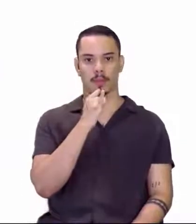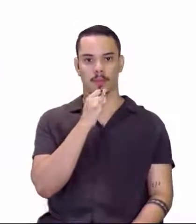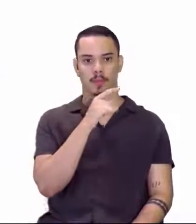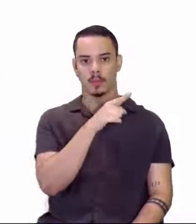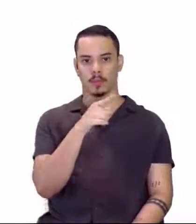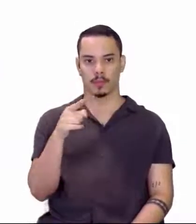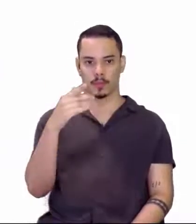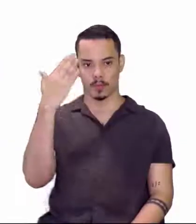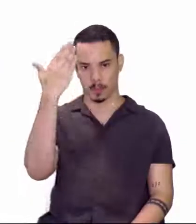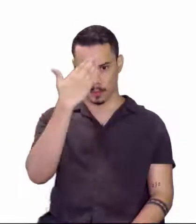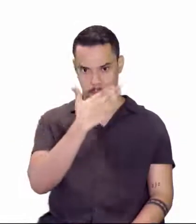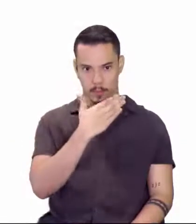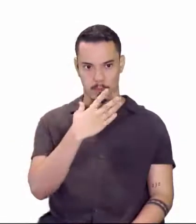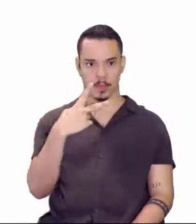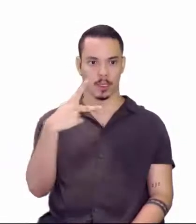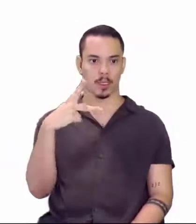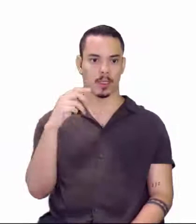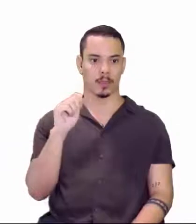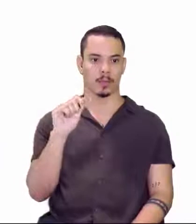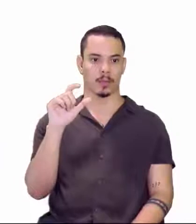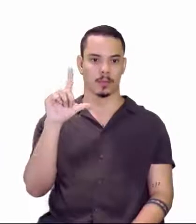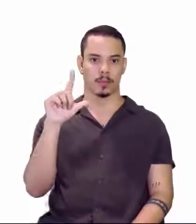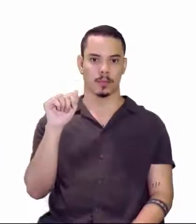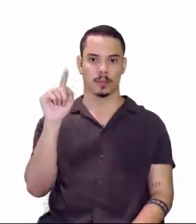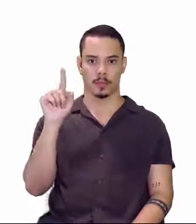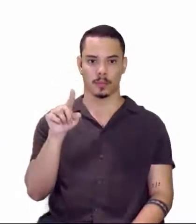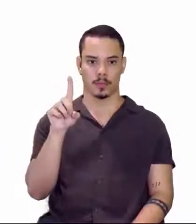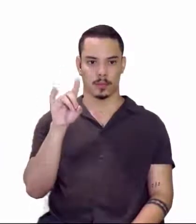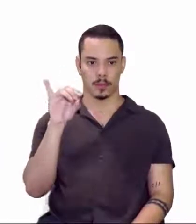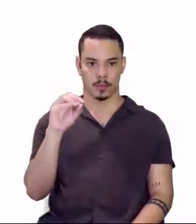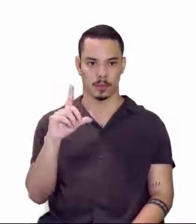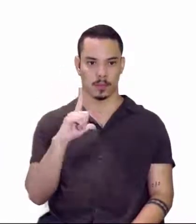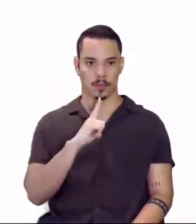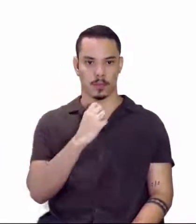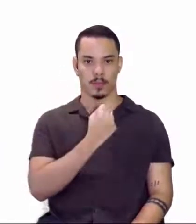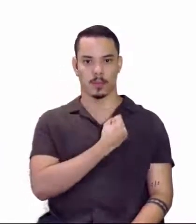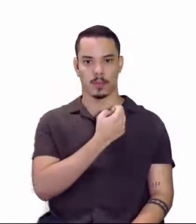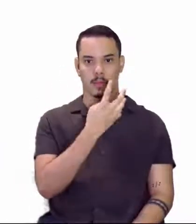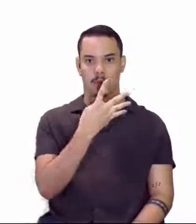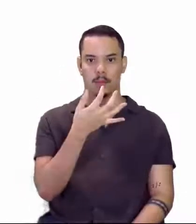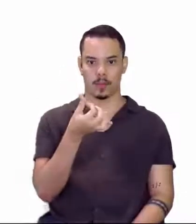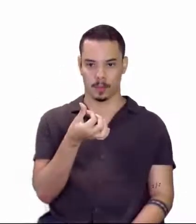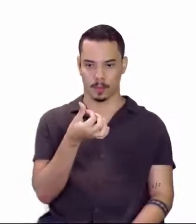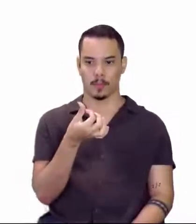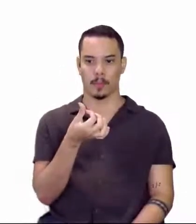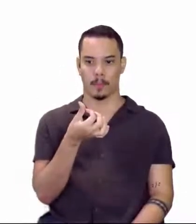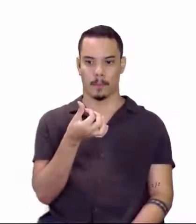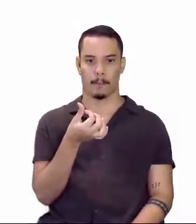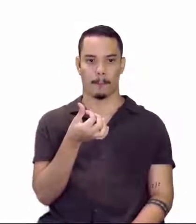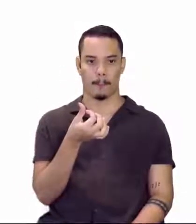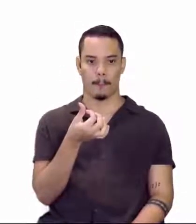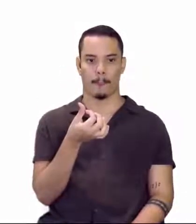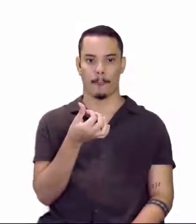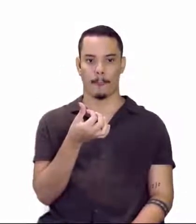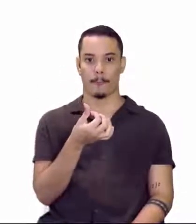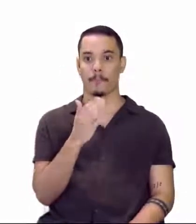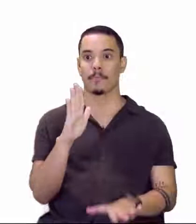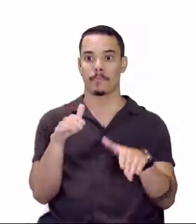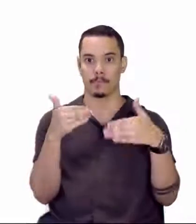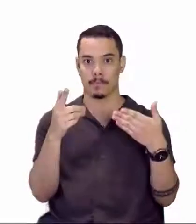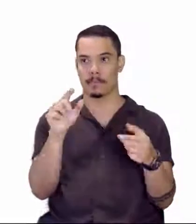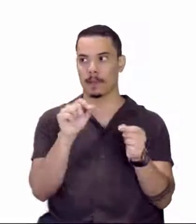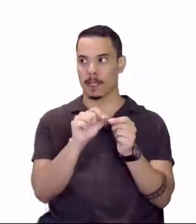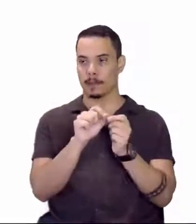O paládio, ele tem número atômico 46. E quando você fez